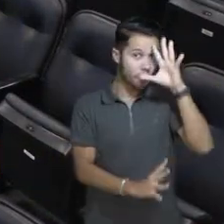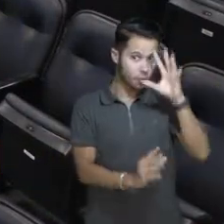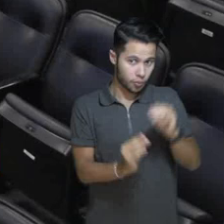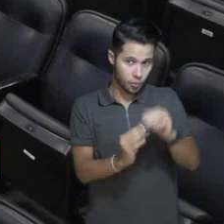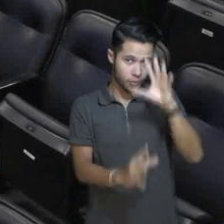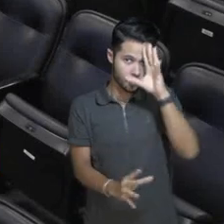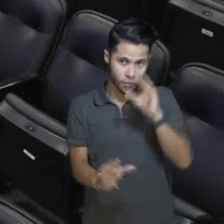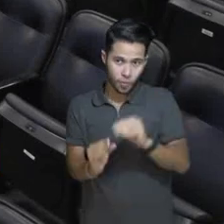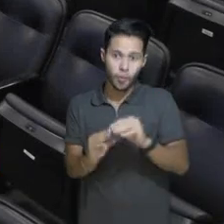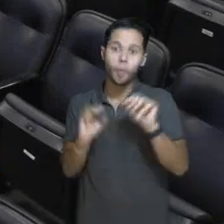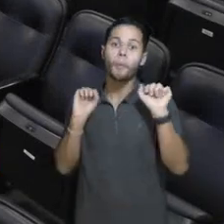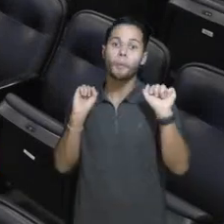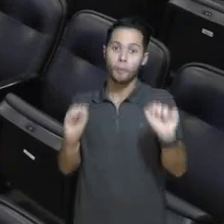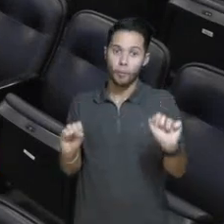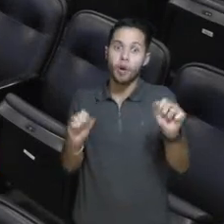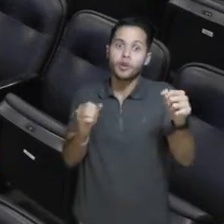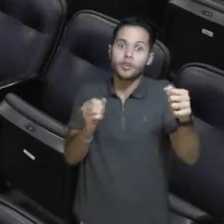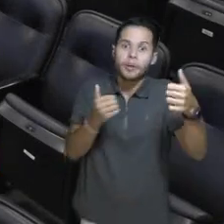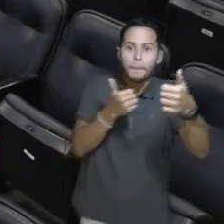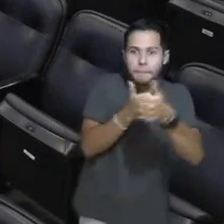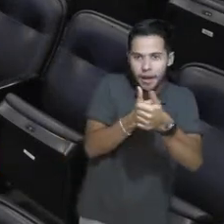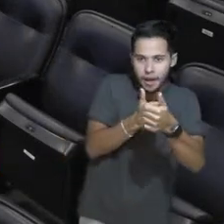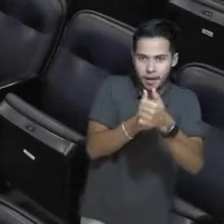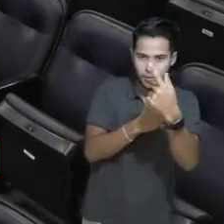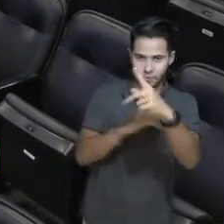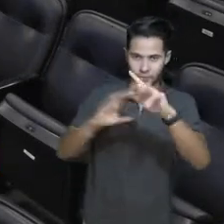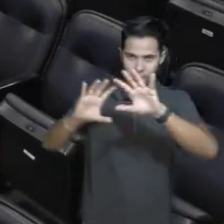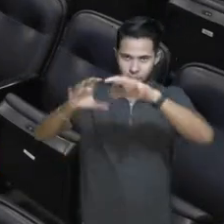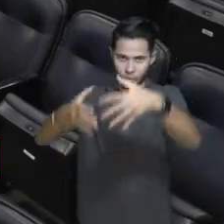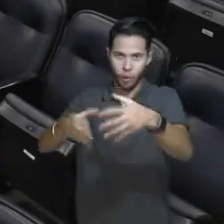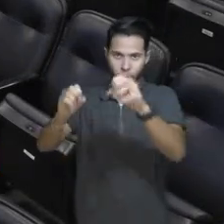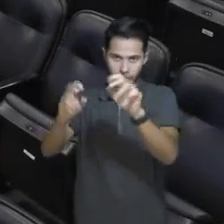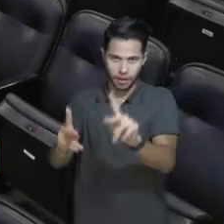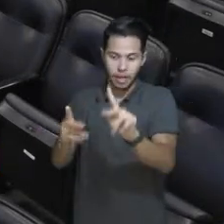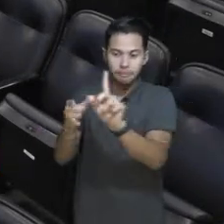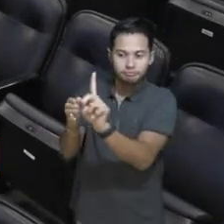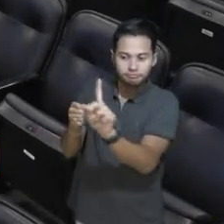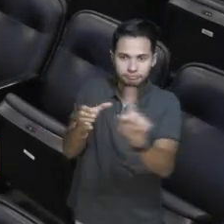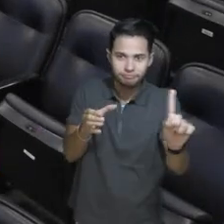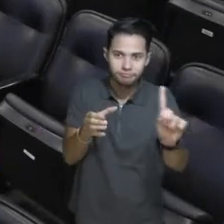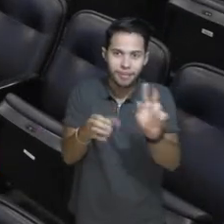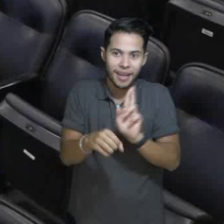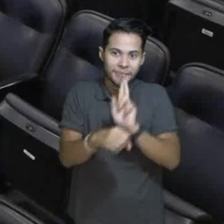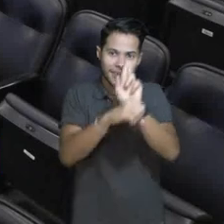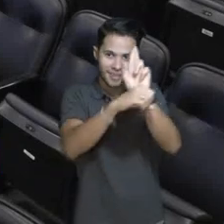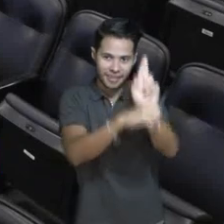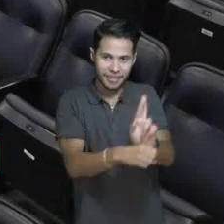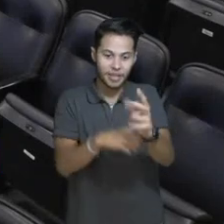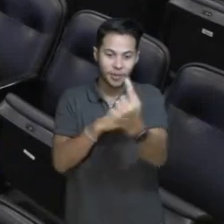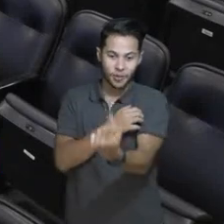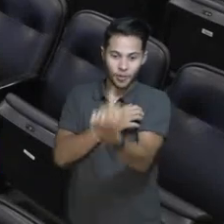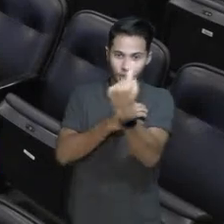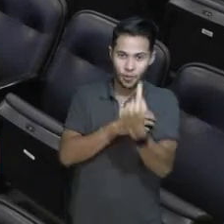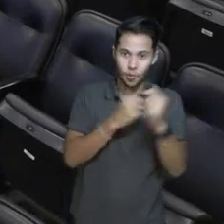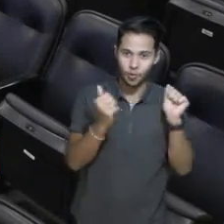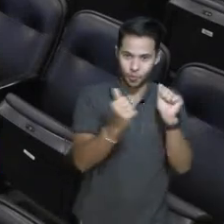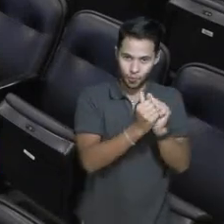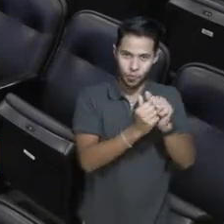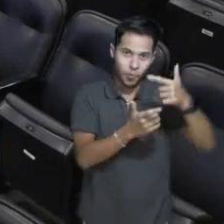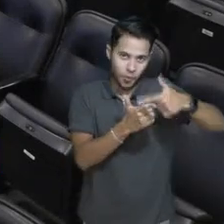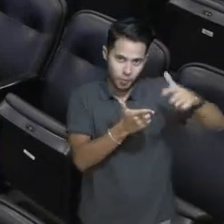permanecer próximo aos seus grupos o representante pode ir vindo aqui comigo quem já tiver o seu problema na mão